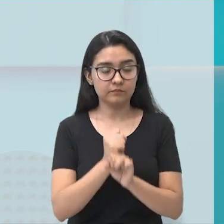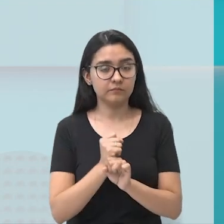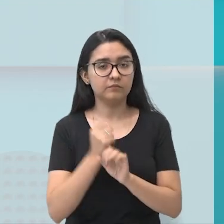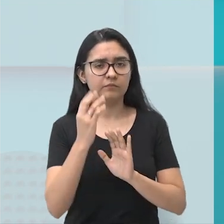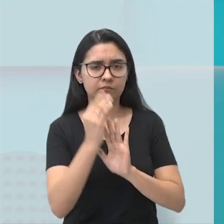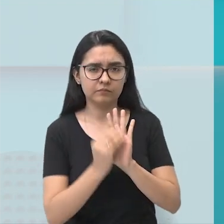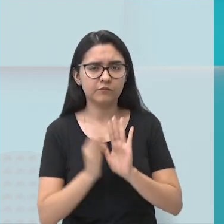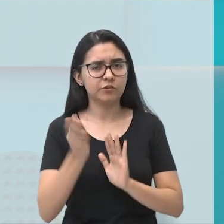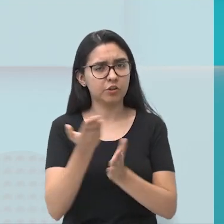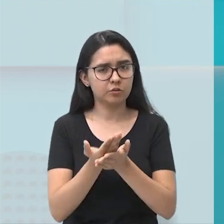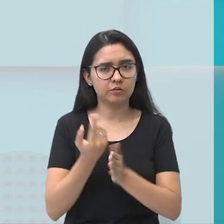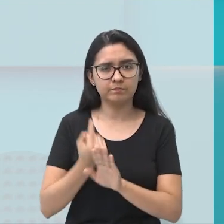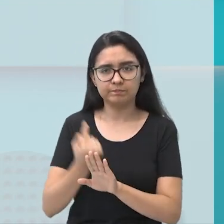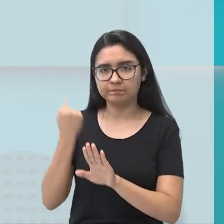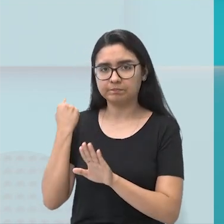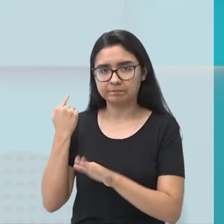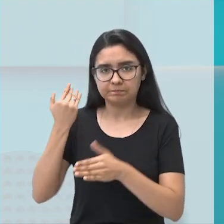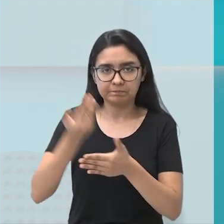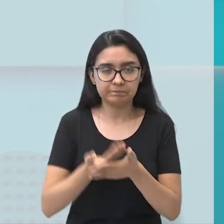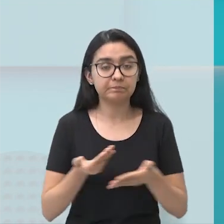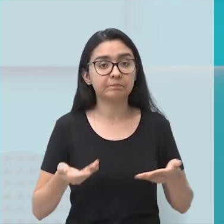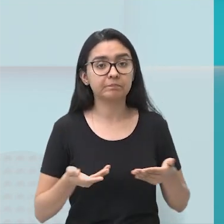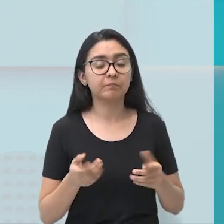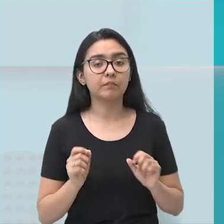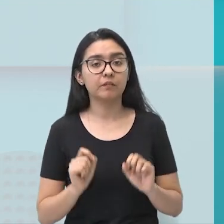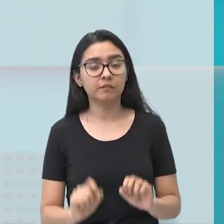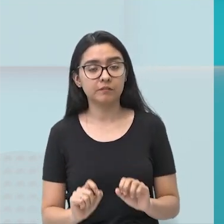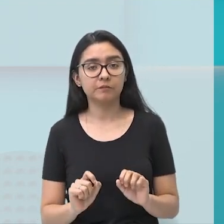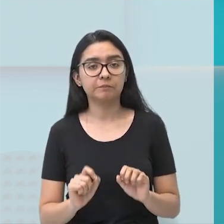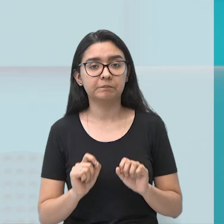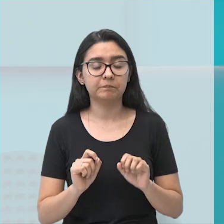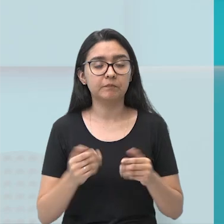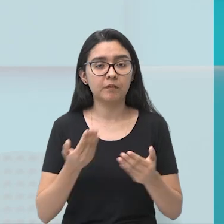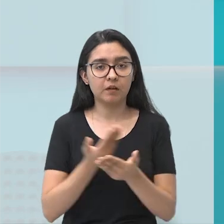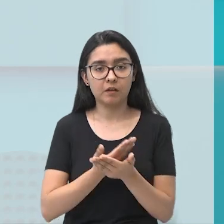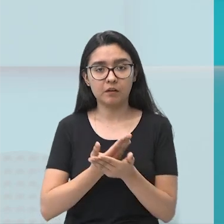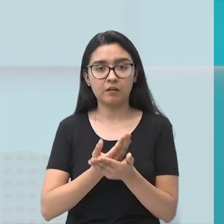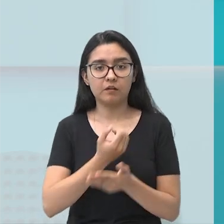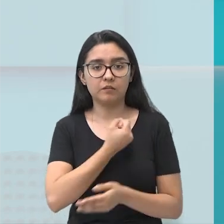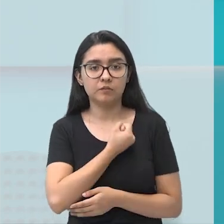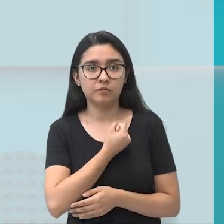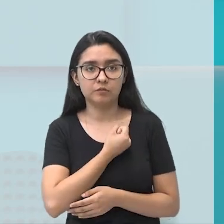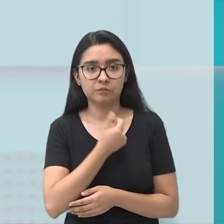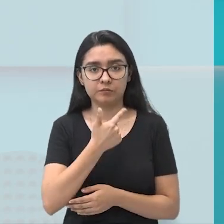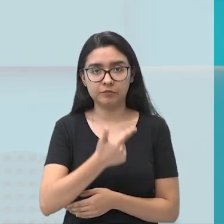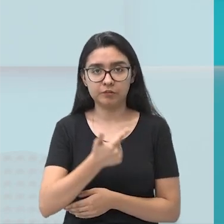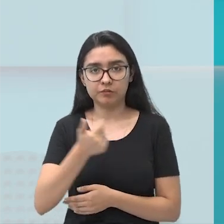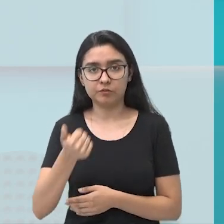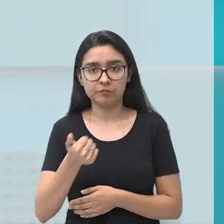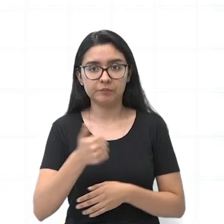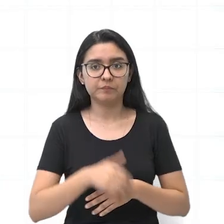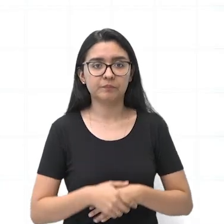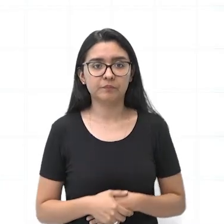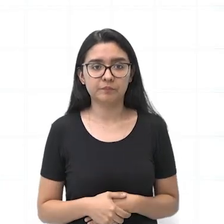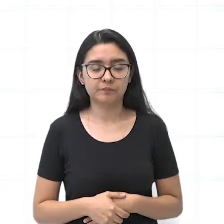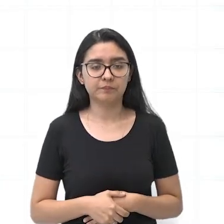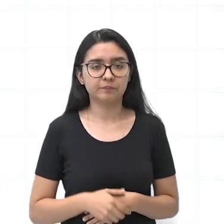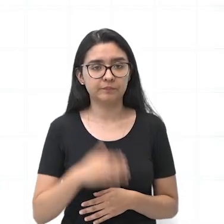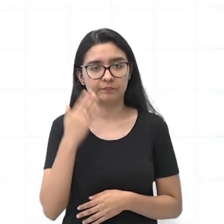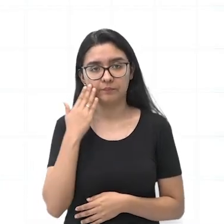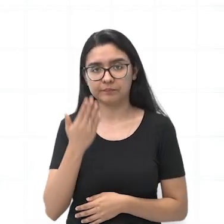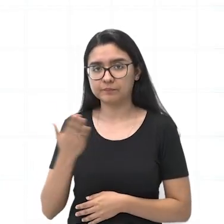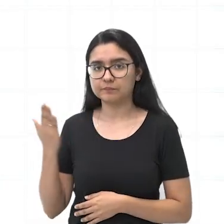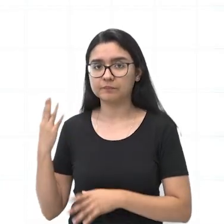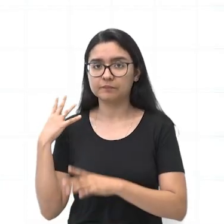conteúdos que estudamos ao longo desta unidade. Na nossa aula de número 21, olha só, aparece pra gente a